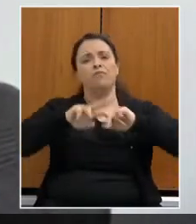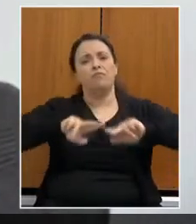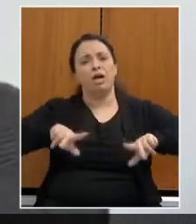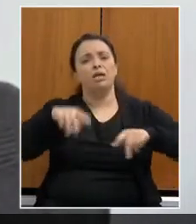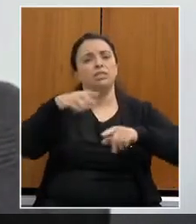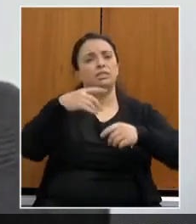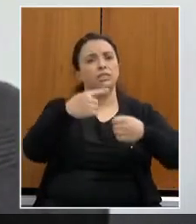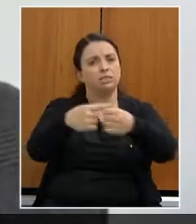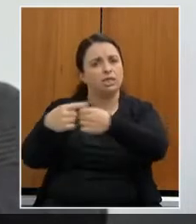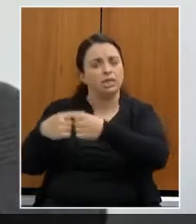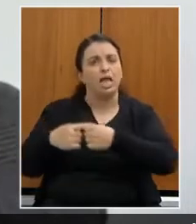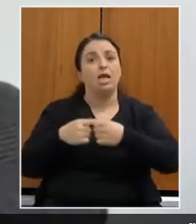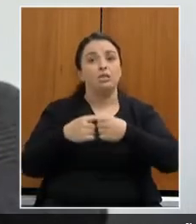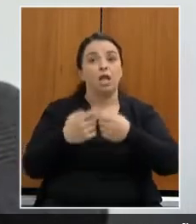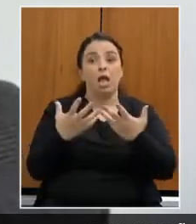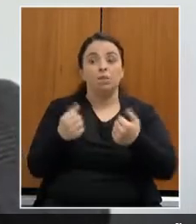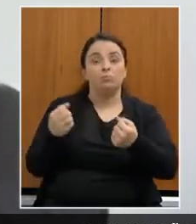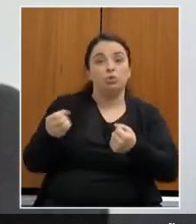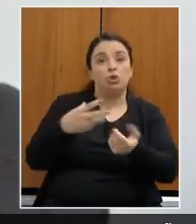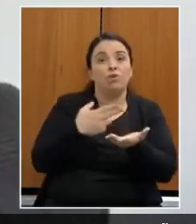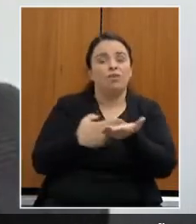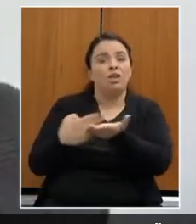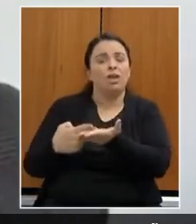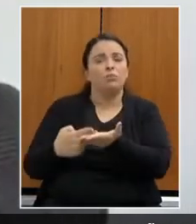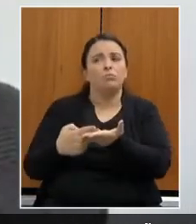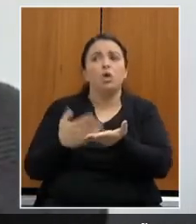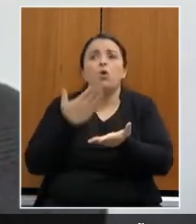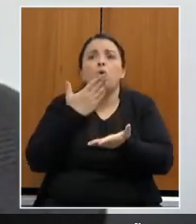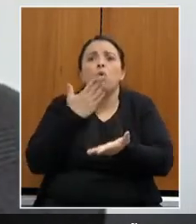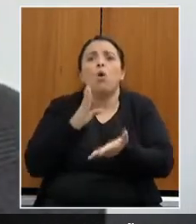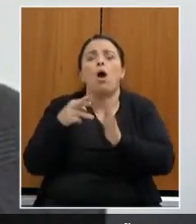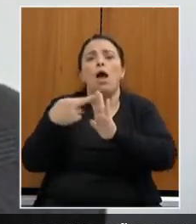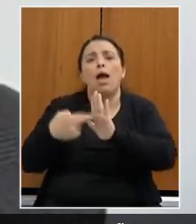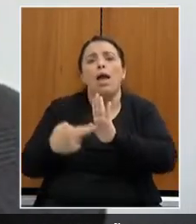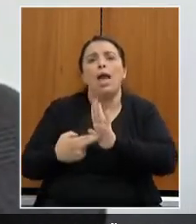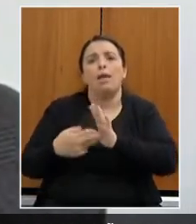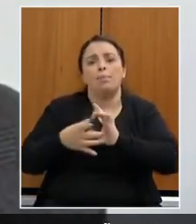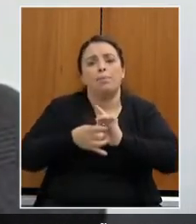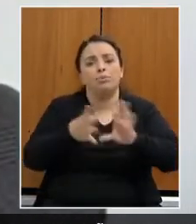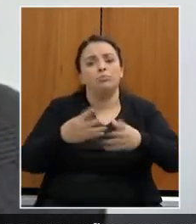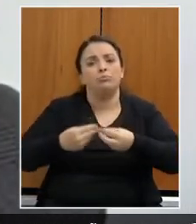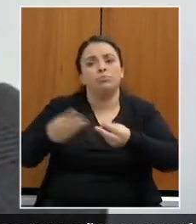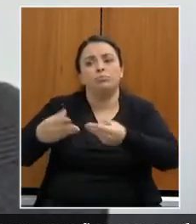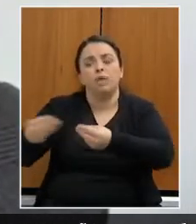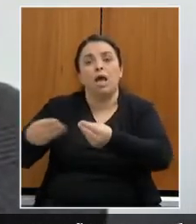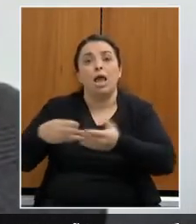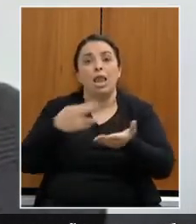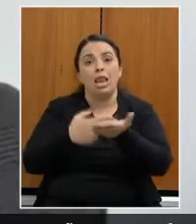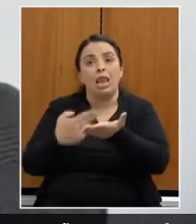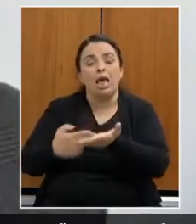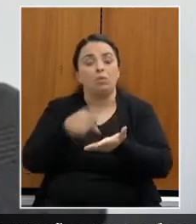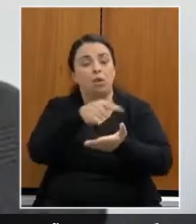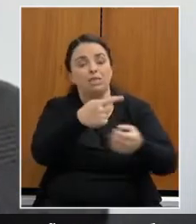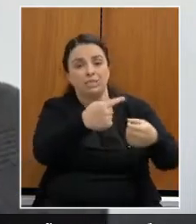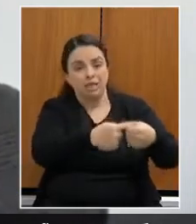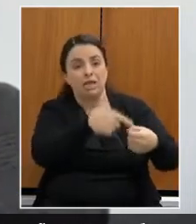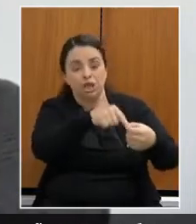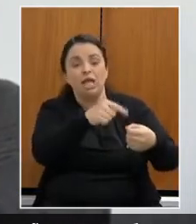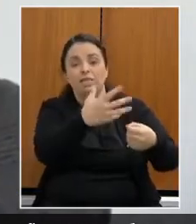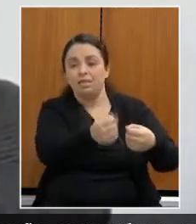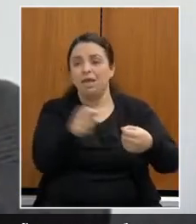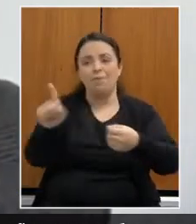receberam leitos e quais foram os critérios é para a liberação de leitos para a cidade A ou B ou C